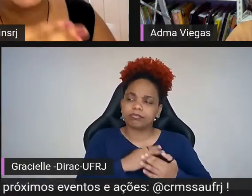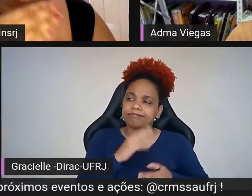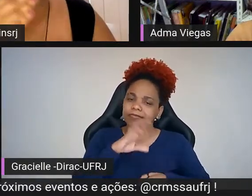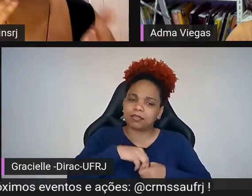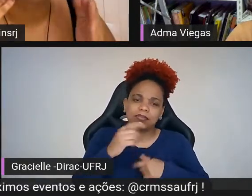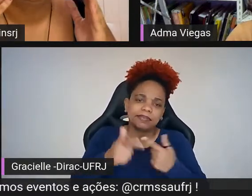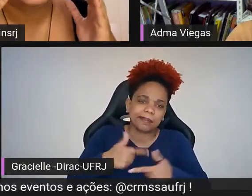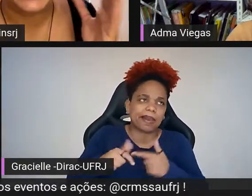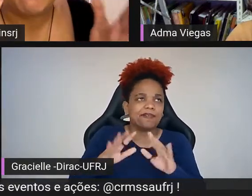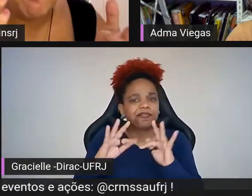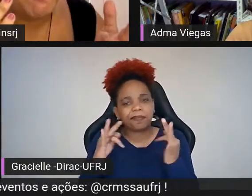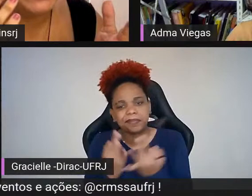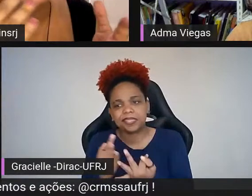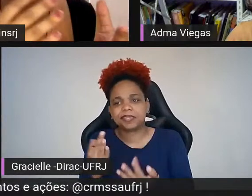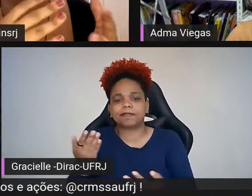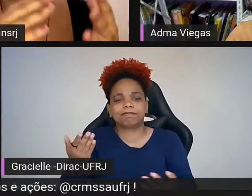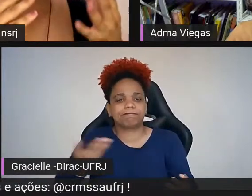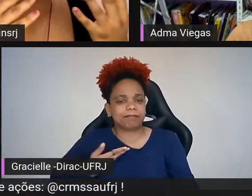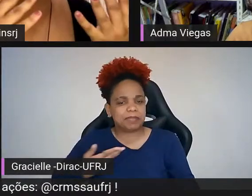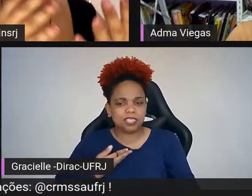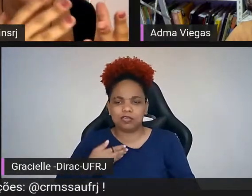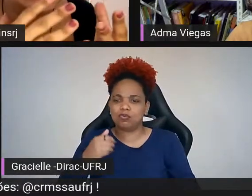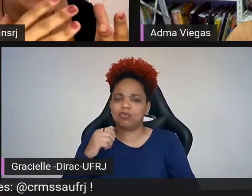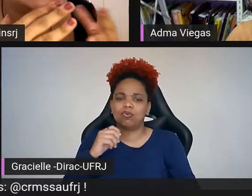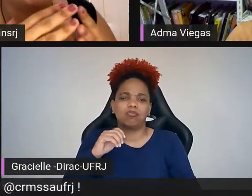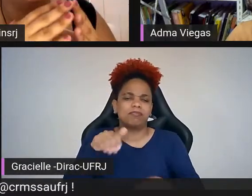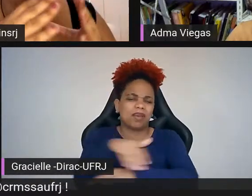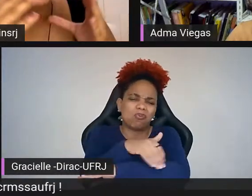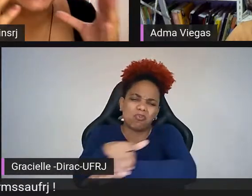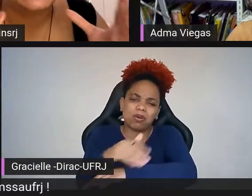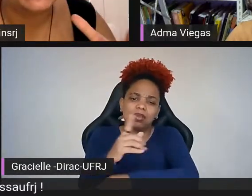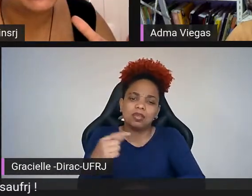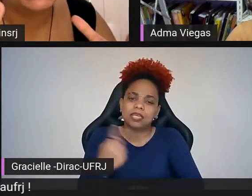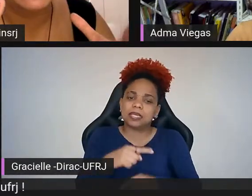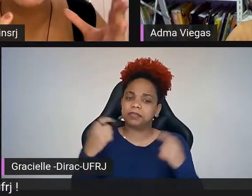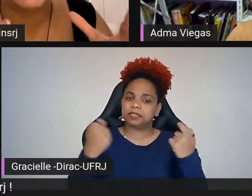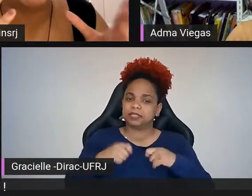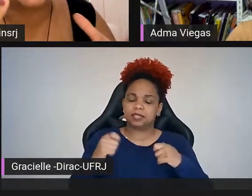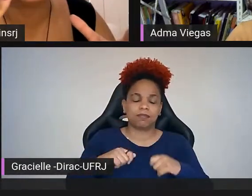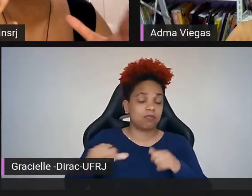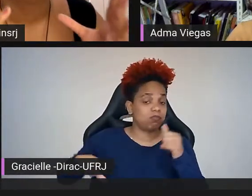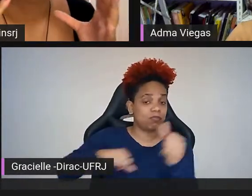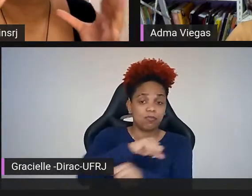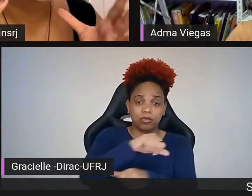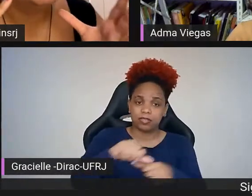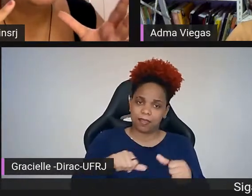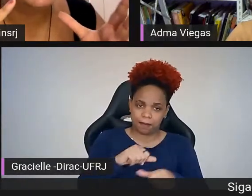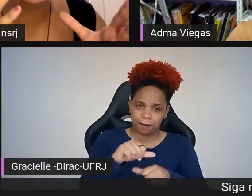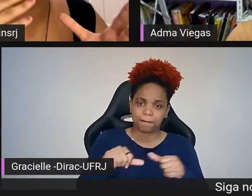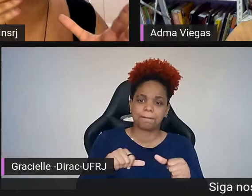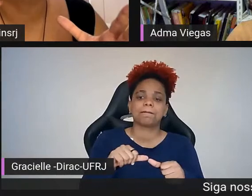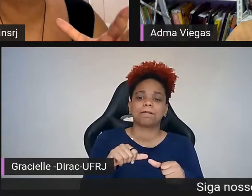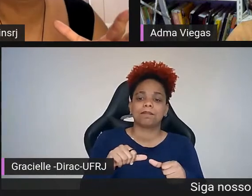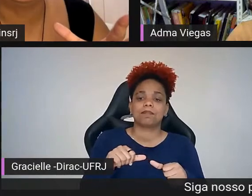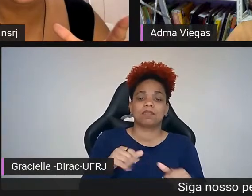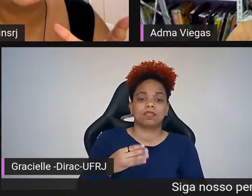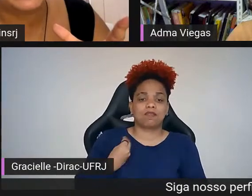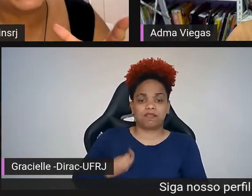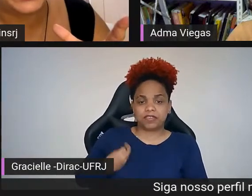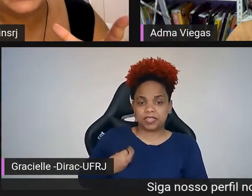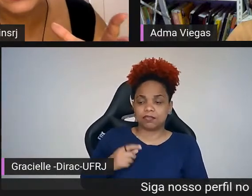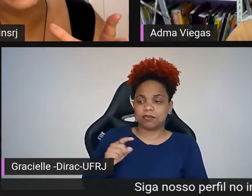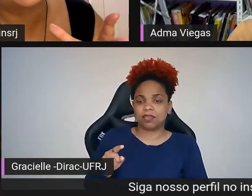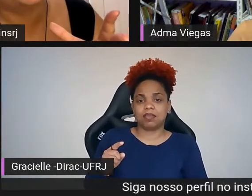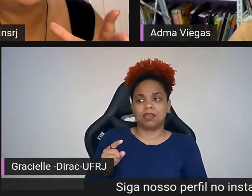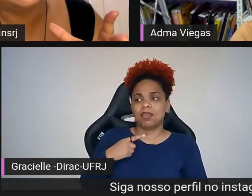colega do lado, na rua. Então, a gente precisa mudar isso tudo. Não dá mais para a gente viver entre ou morre de